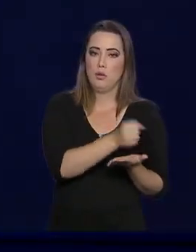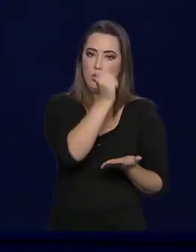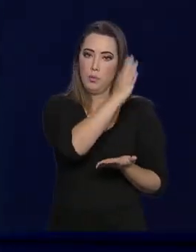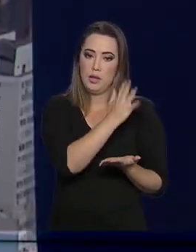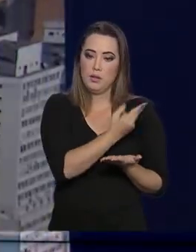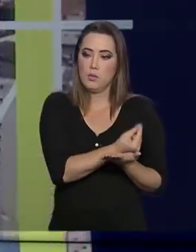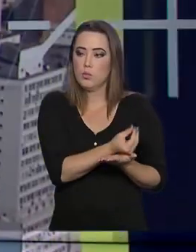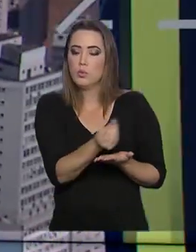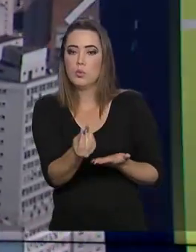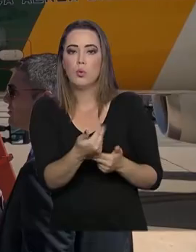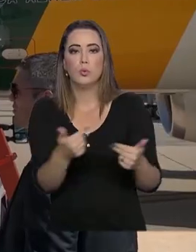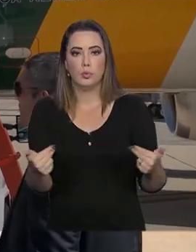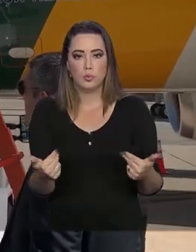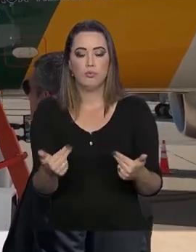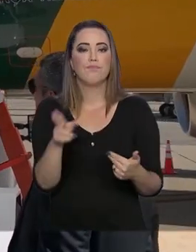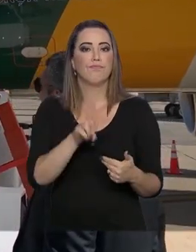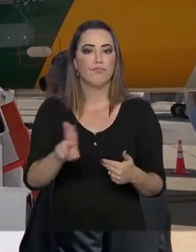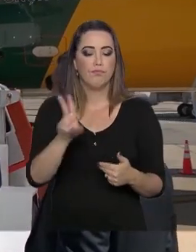consome.